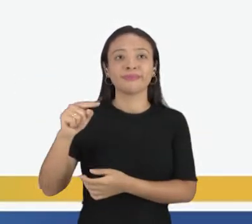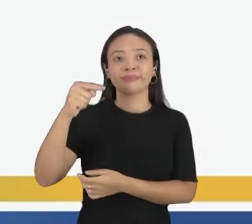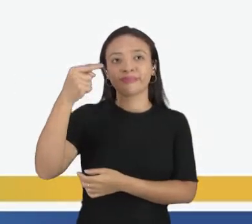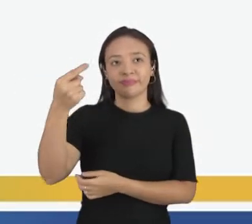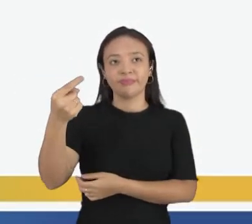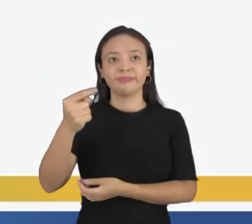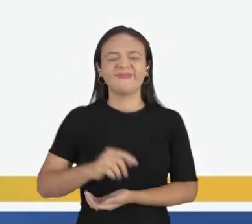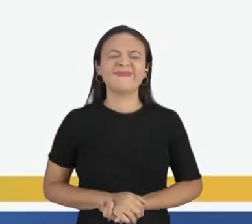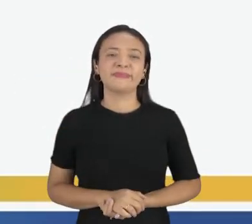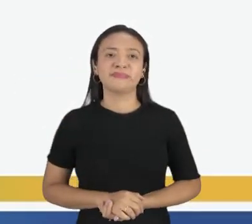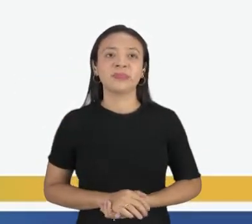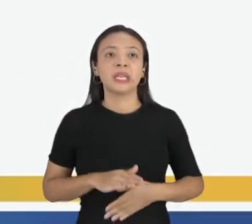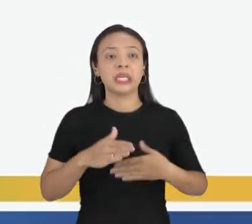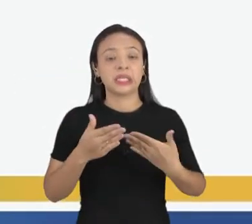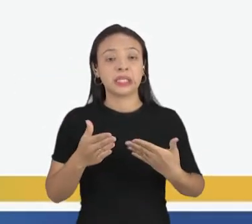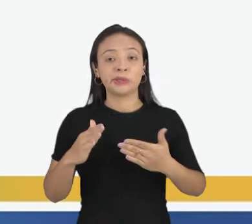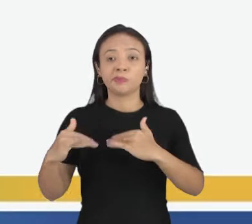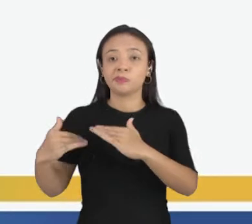aí, falando desse